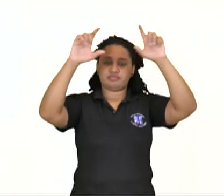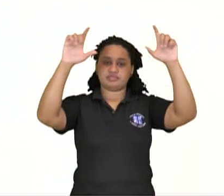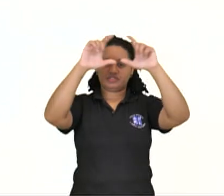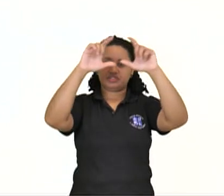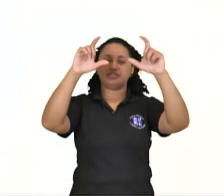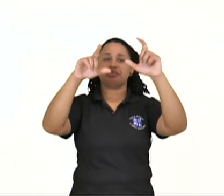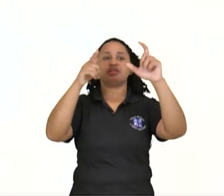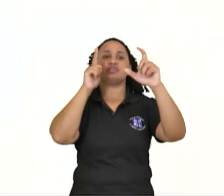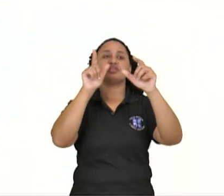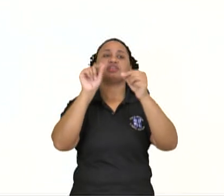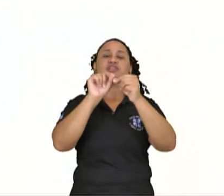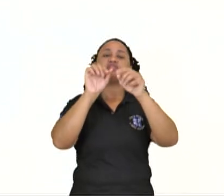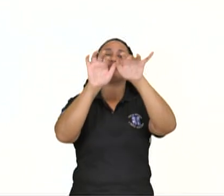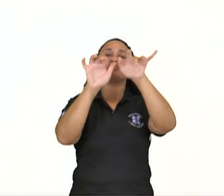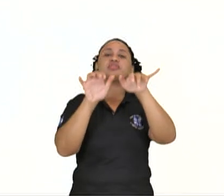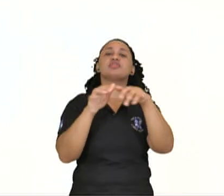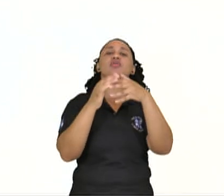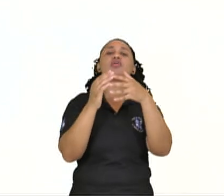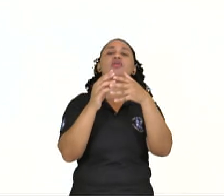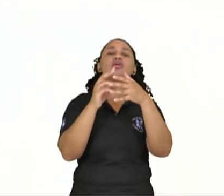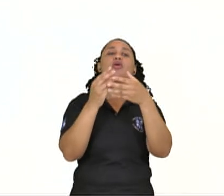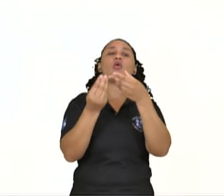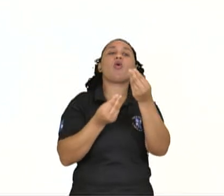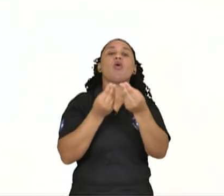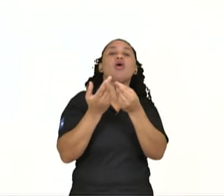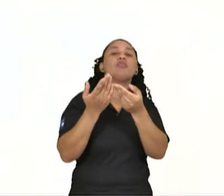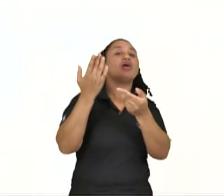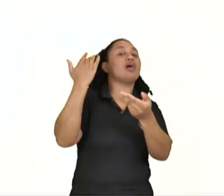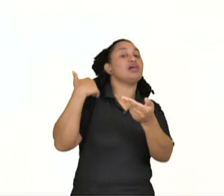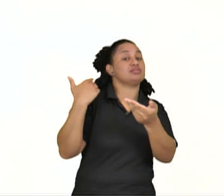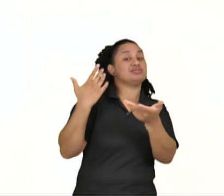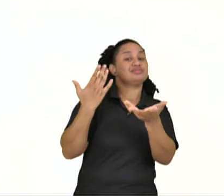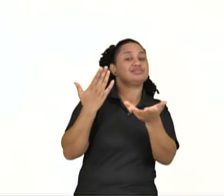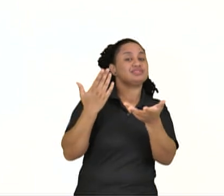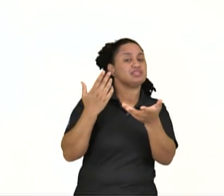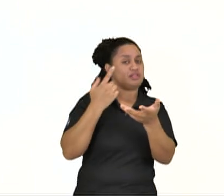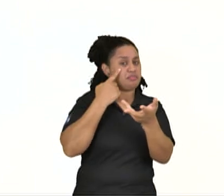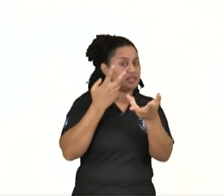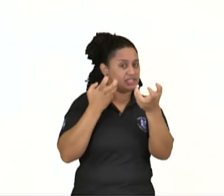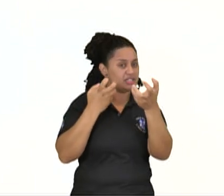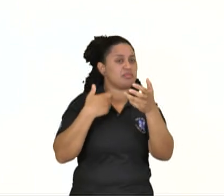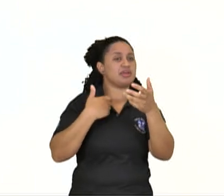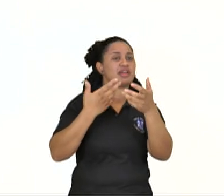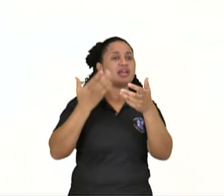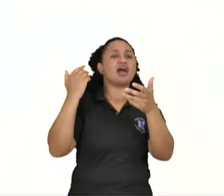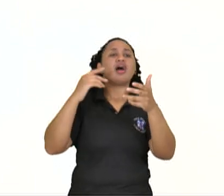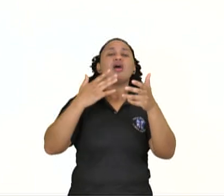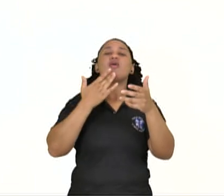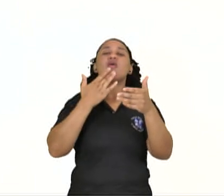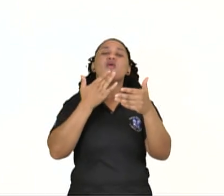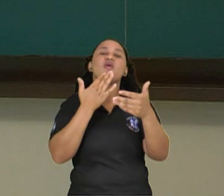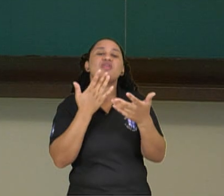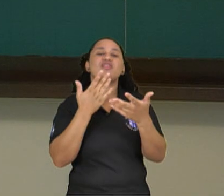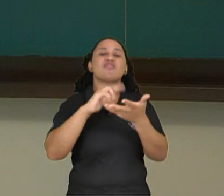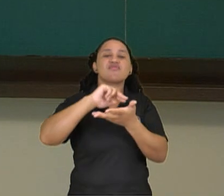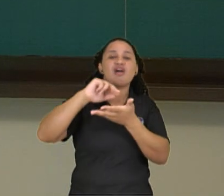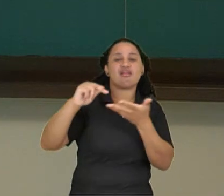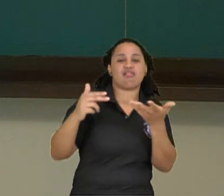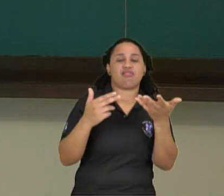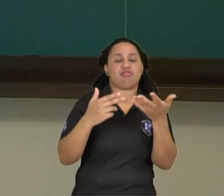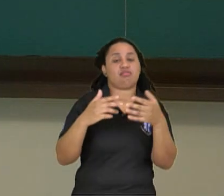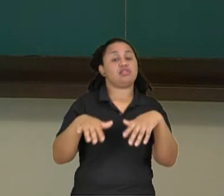O estudo da pintura da Grécia Antiga é problematizado por dois fatores principais. Em